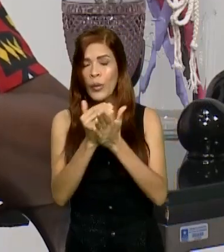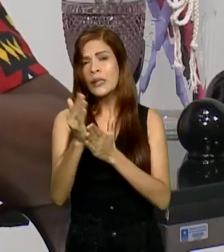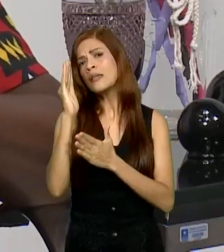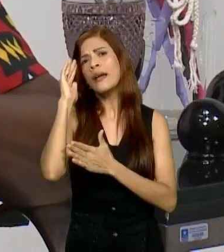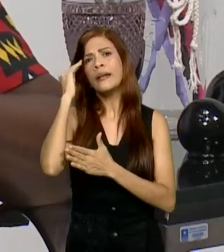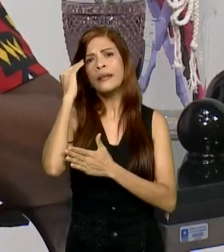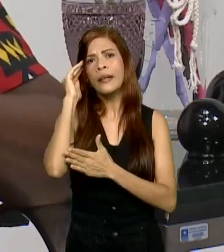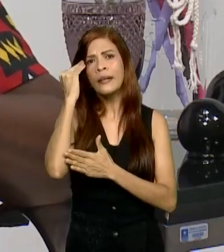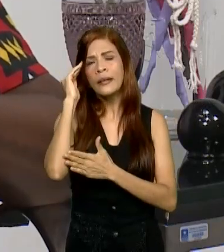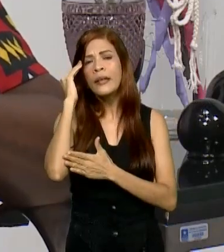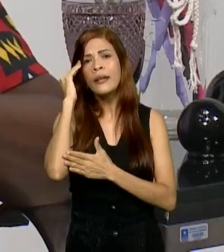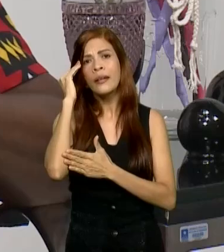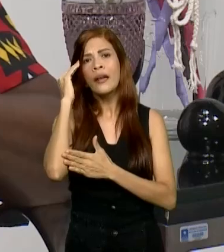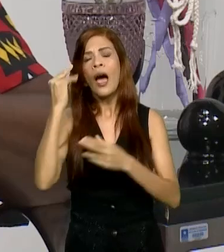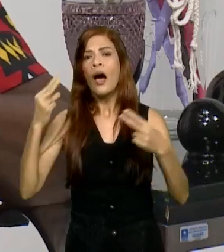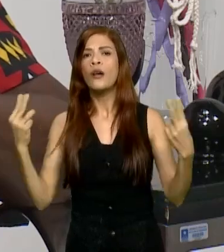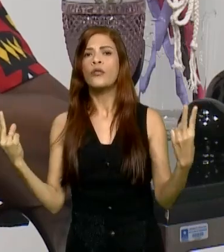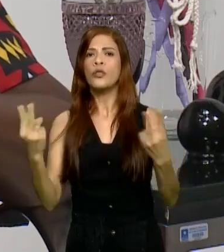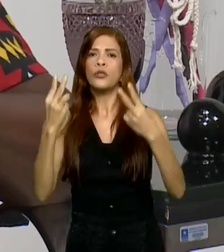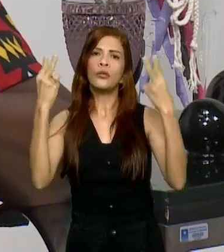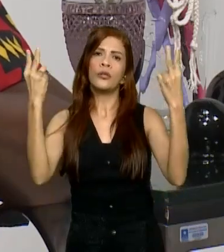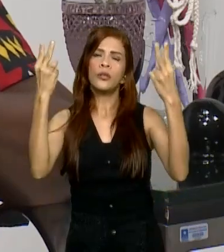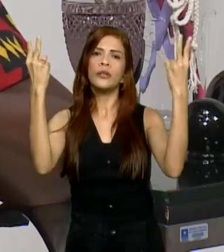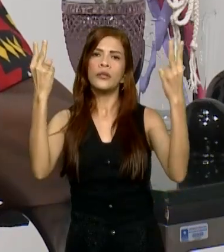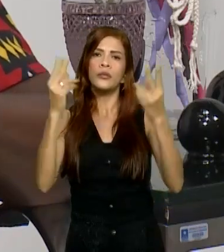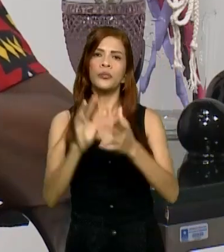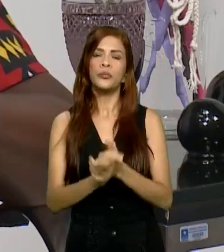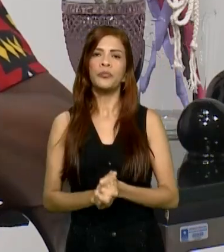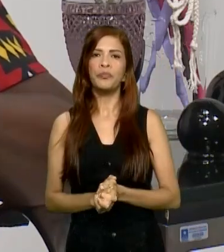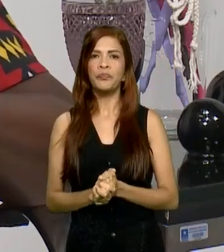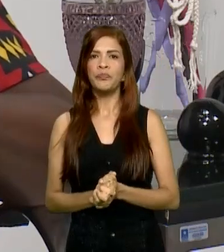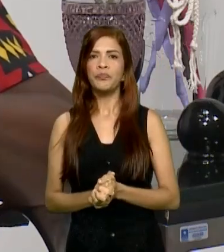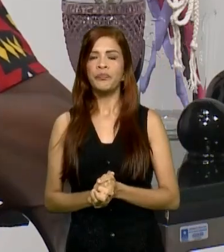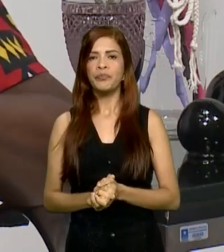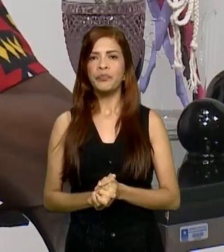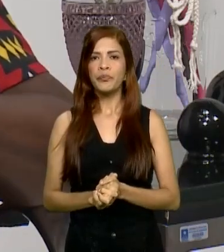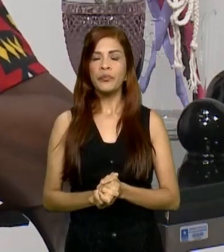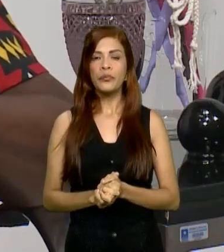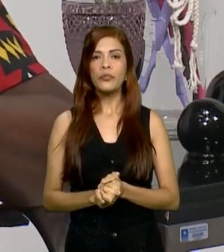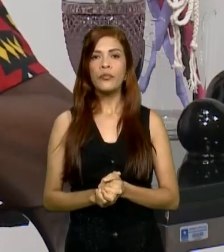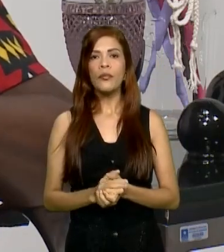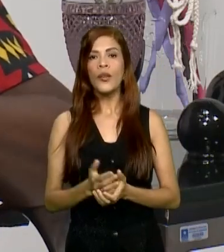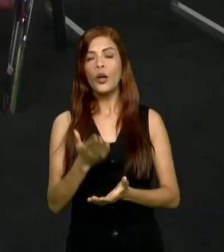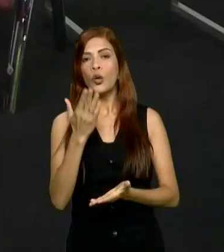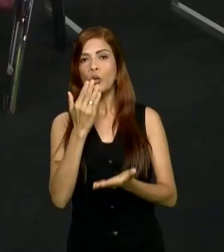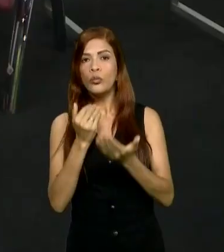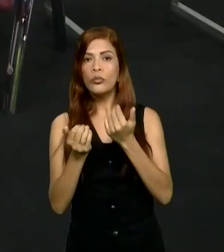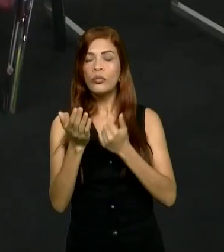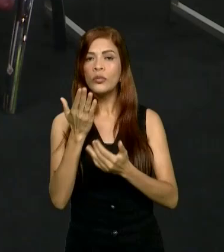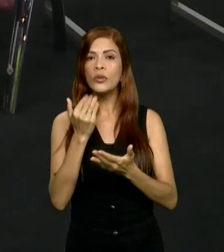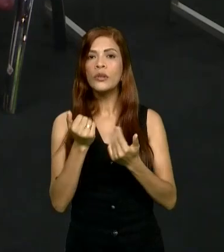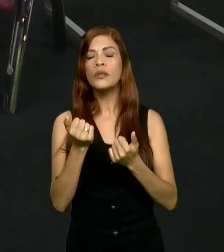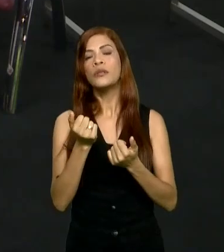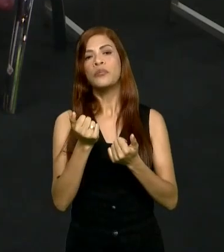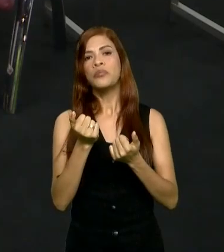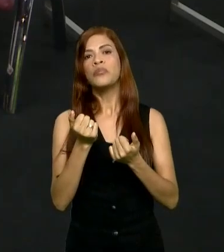né, e valorizar cada vez mais, além de estar ingerindo essa alimentação de alto teor, né,